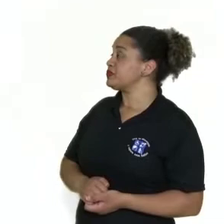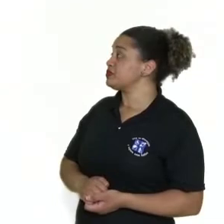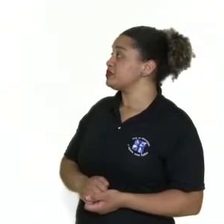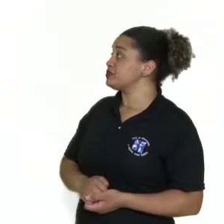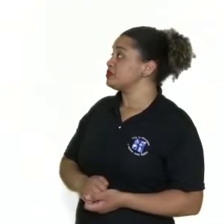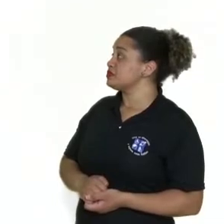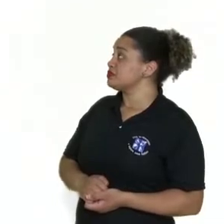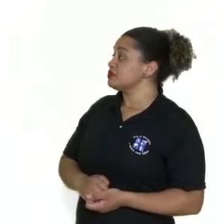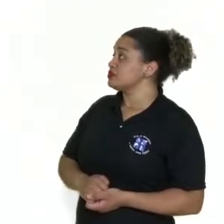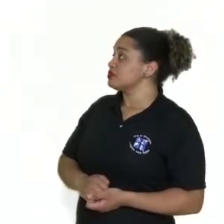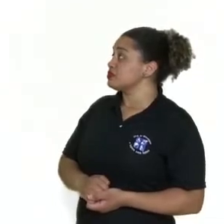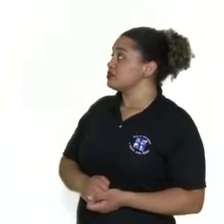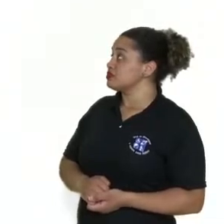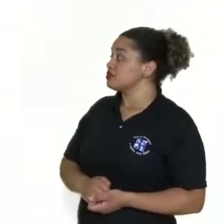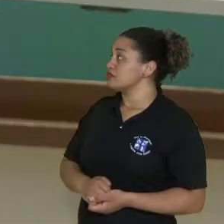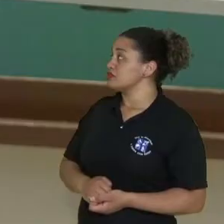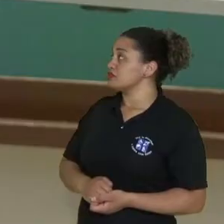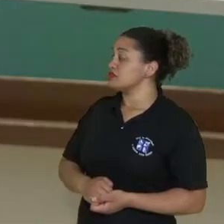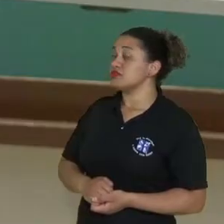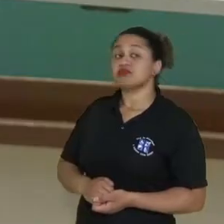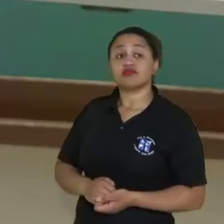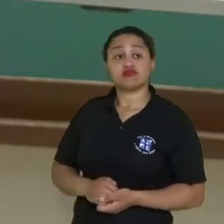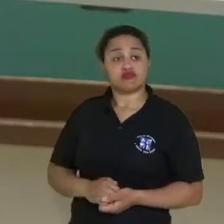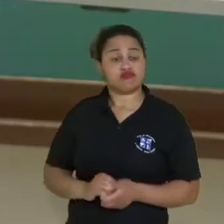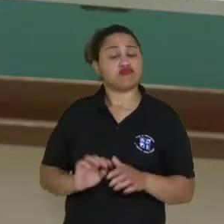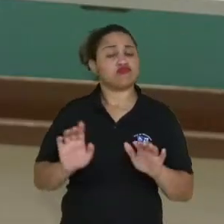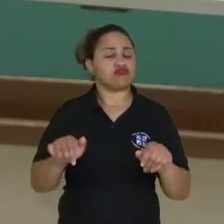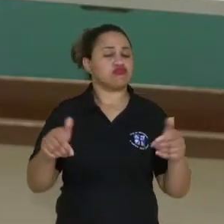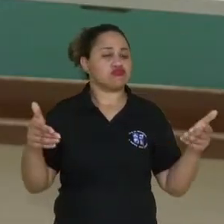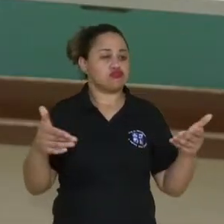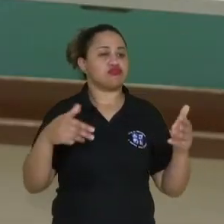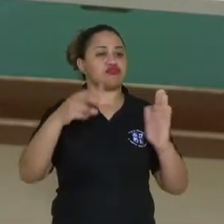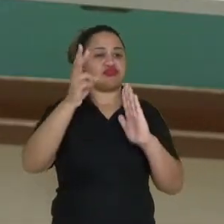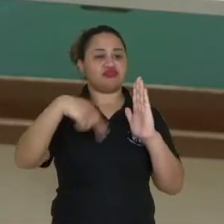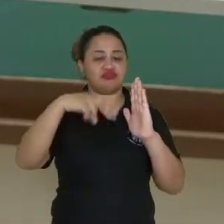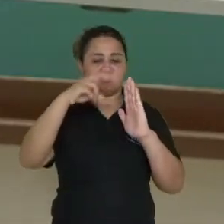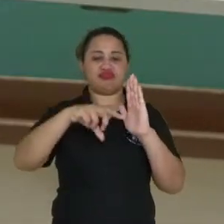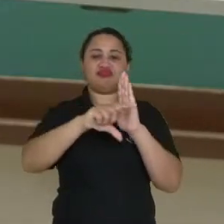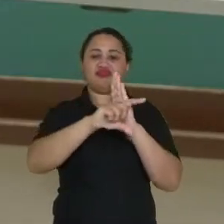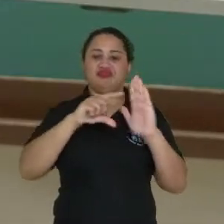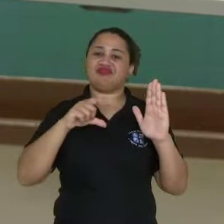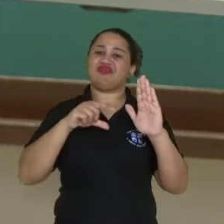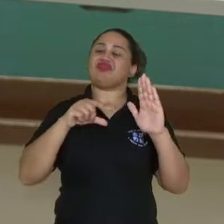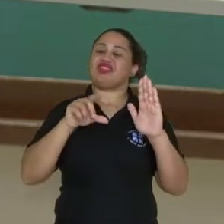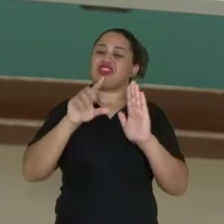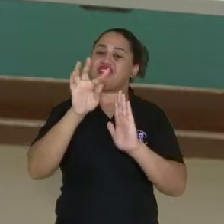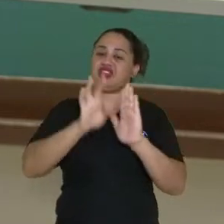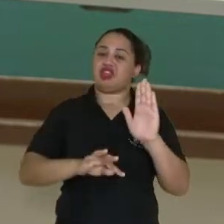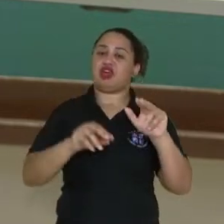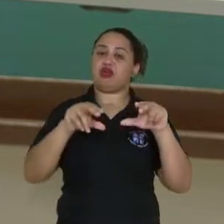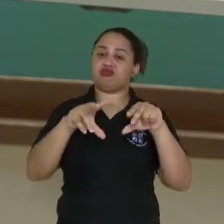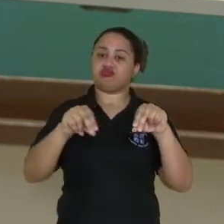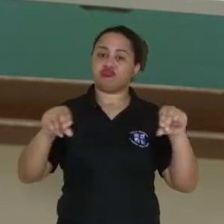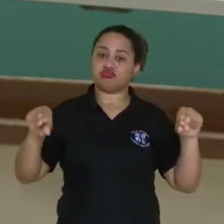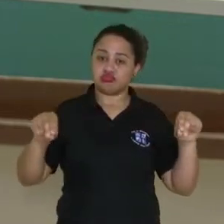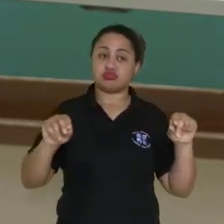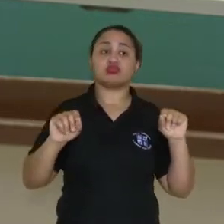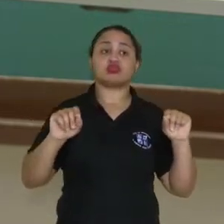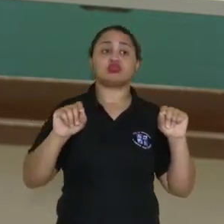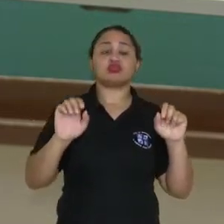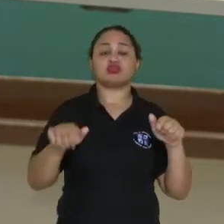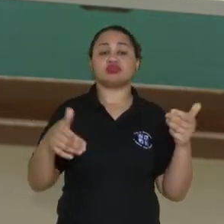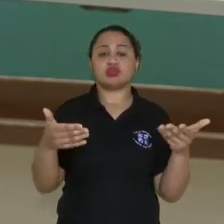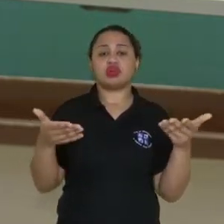fiel. E, de posse já dessa leitura que nós fizemos a respeito, né, dessa literatura de cordel, eu